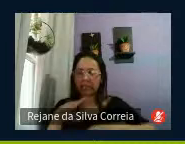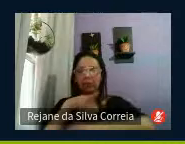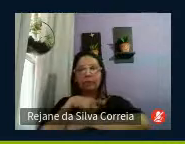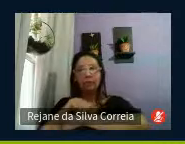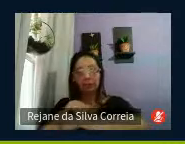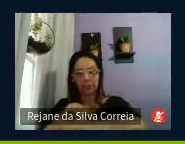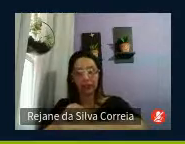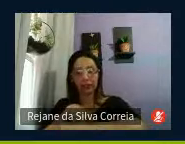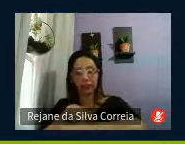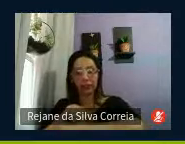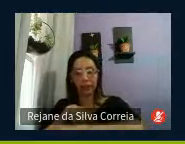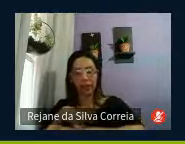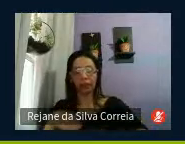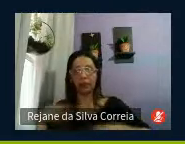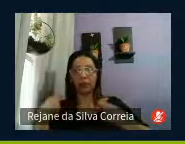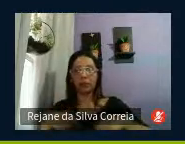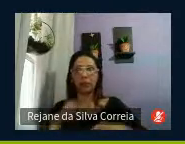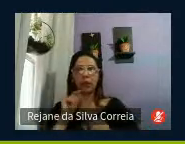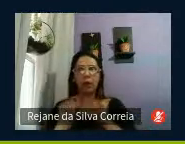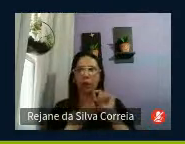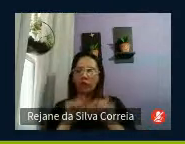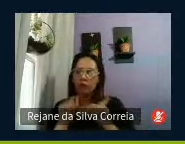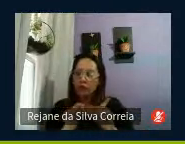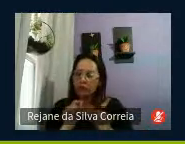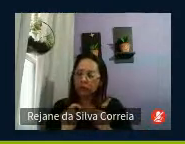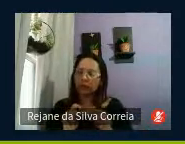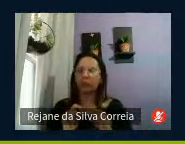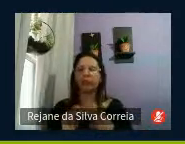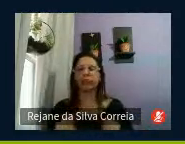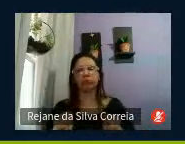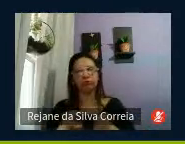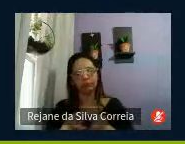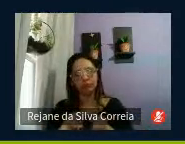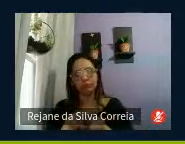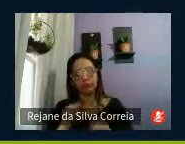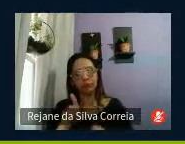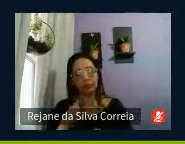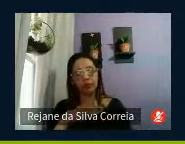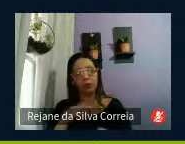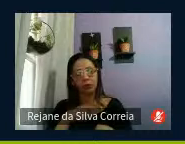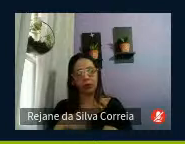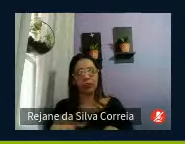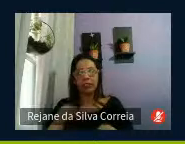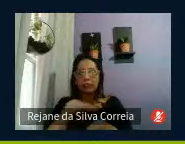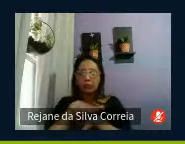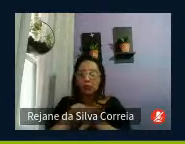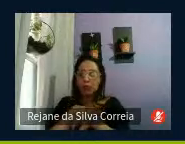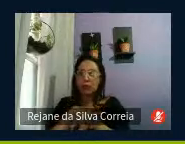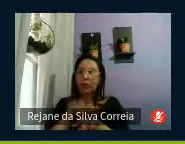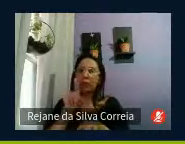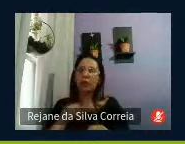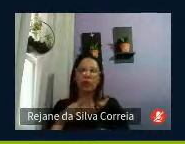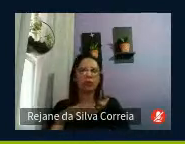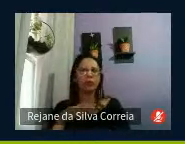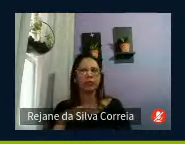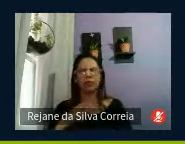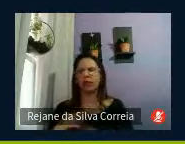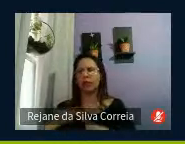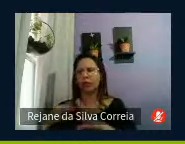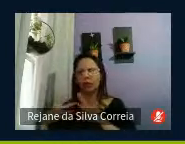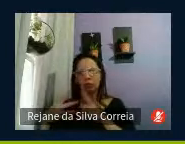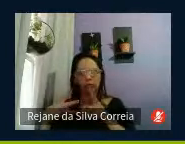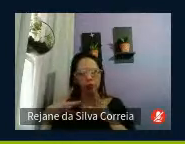sanitários e tínhamos que dar apoio nesse sentido também. Então, a inclusão, ela passa por todos